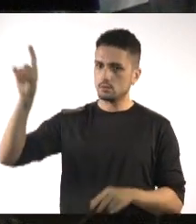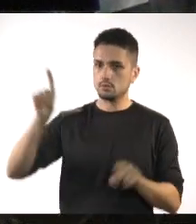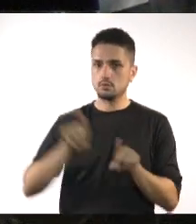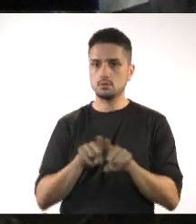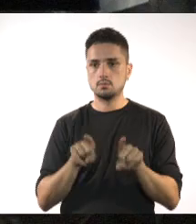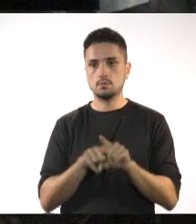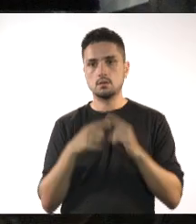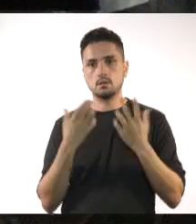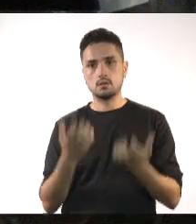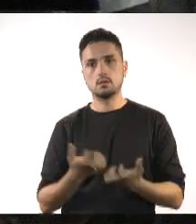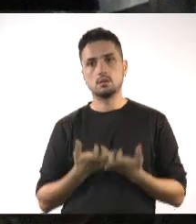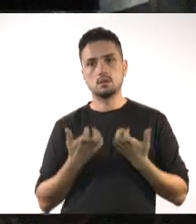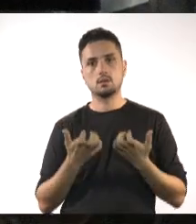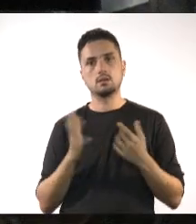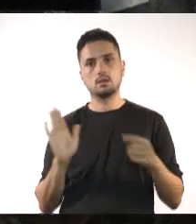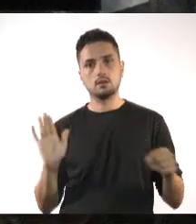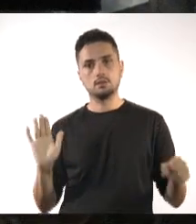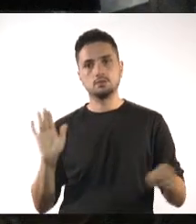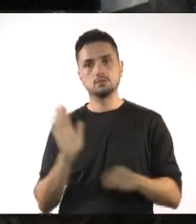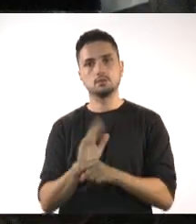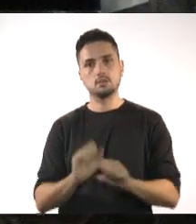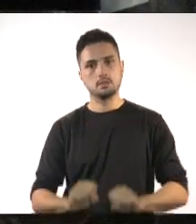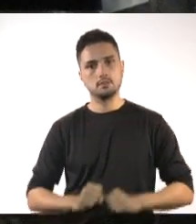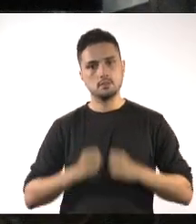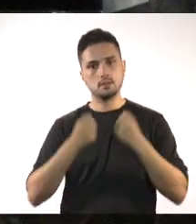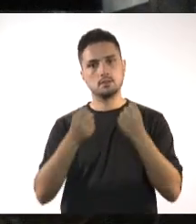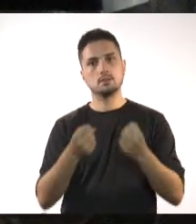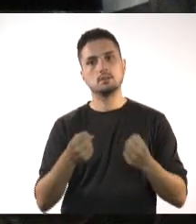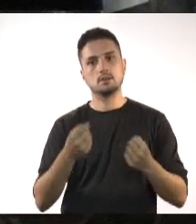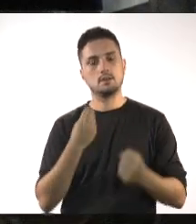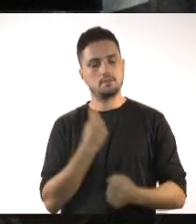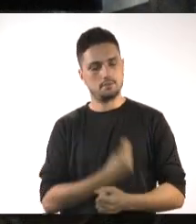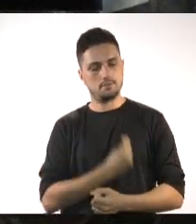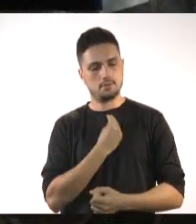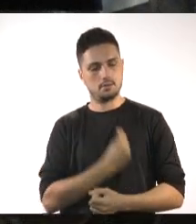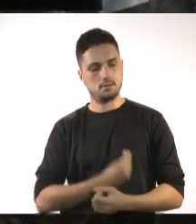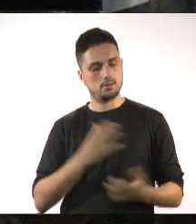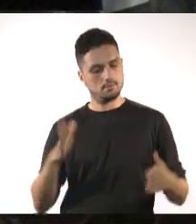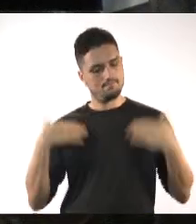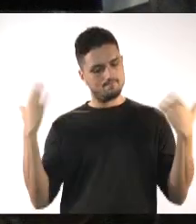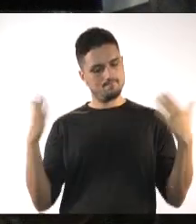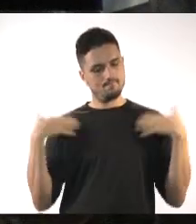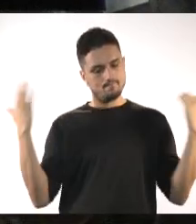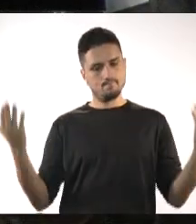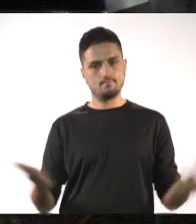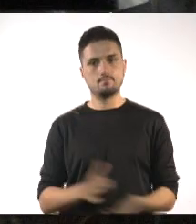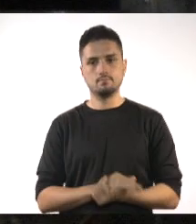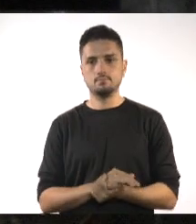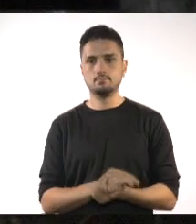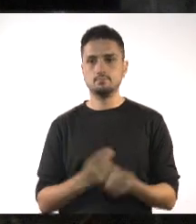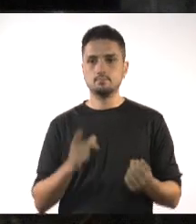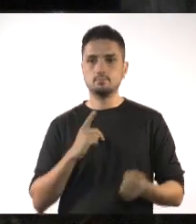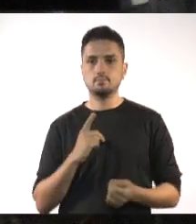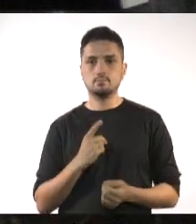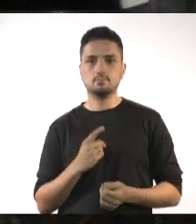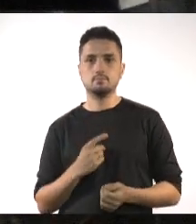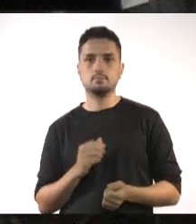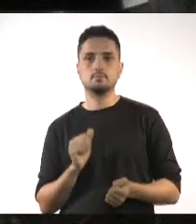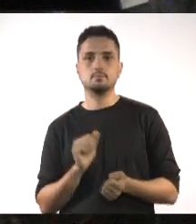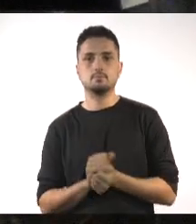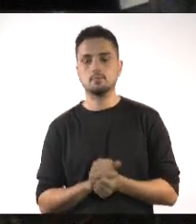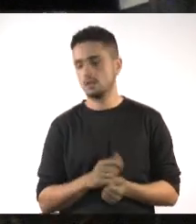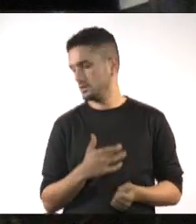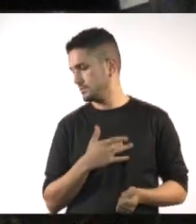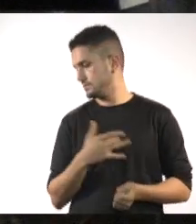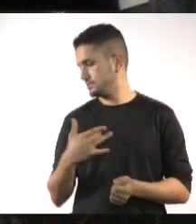promover, preservar, defender e cuidar e celebrar a vida, tornando presente no mundo da saúde a